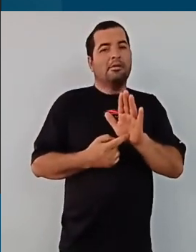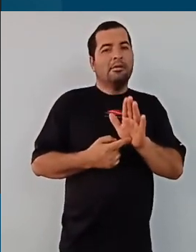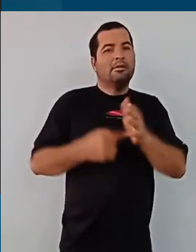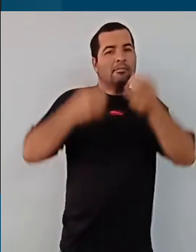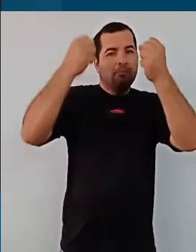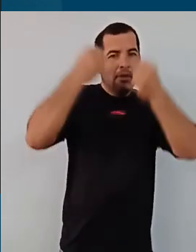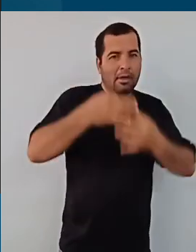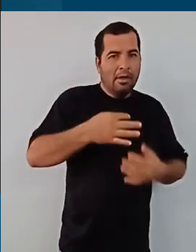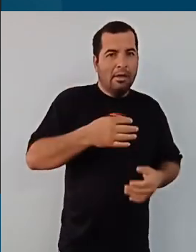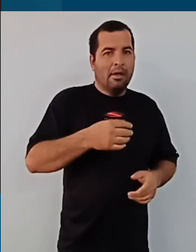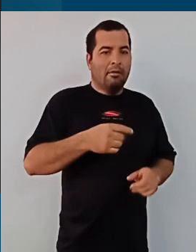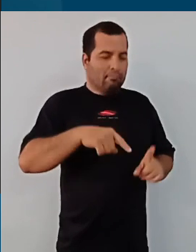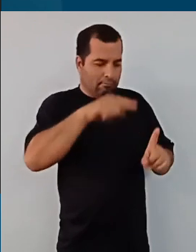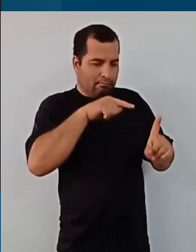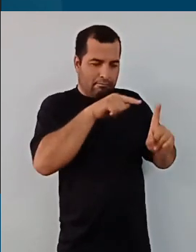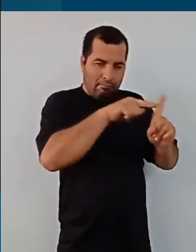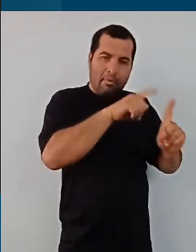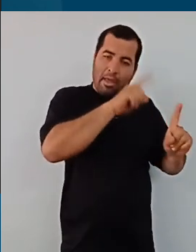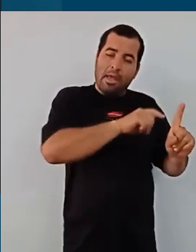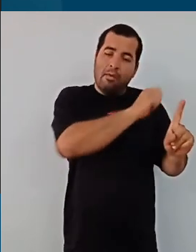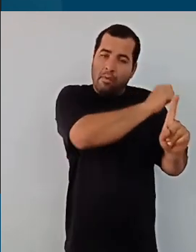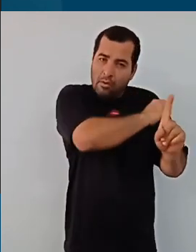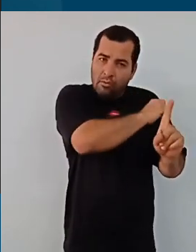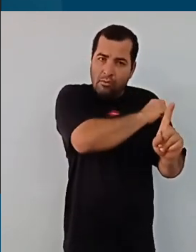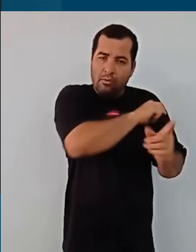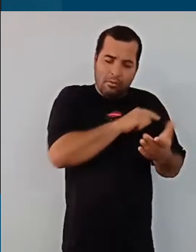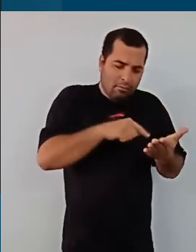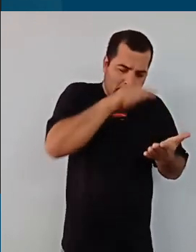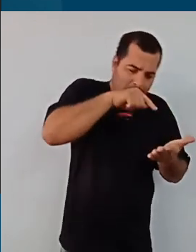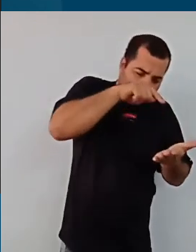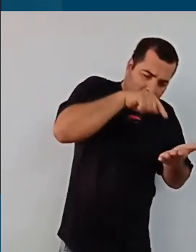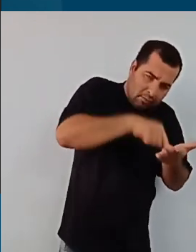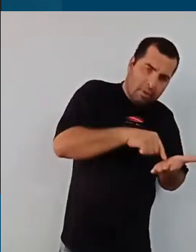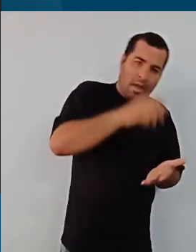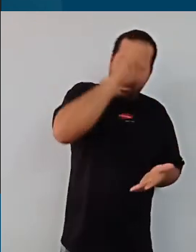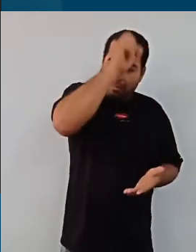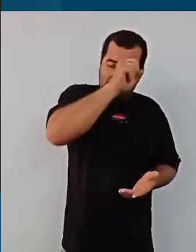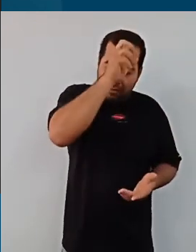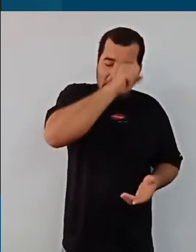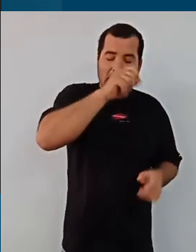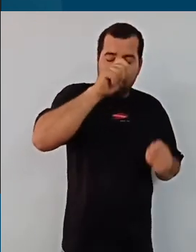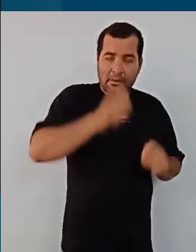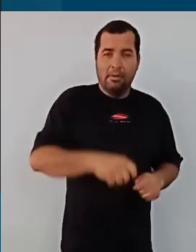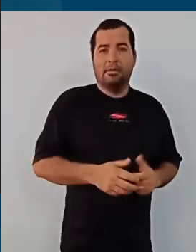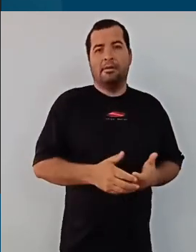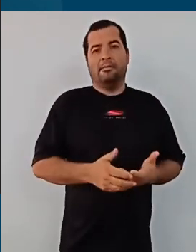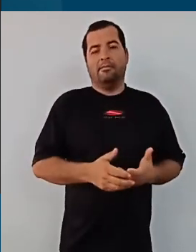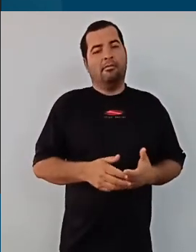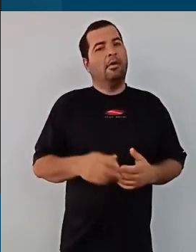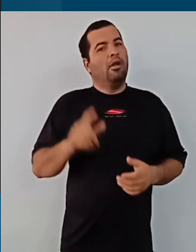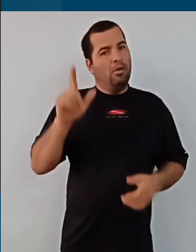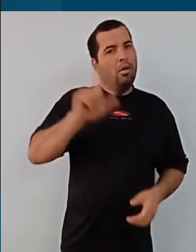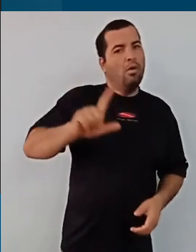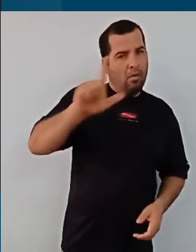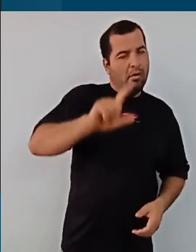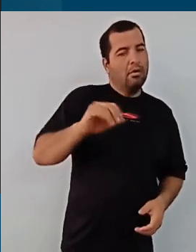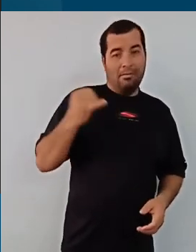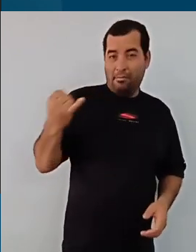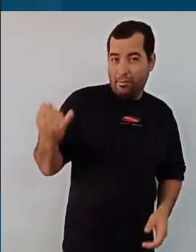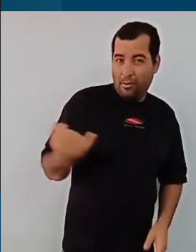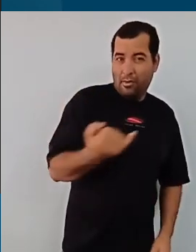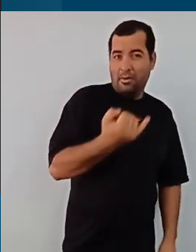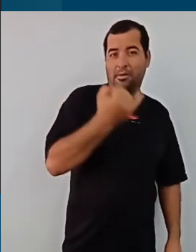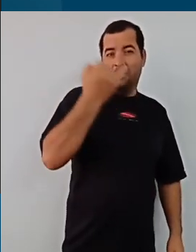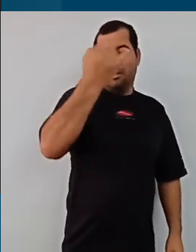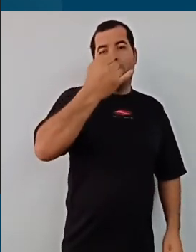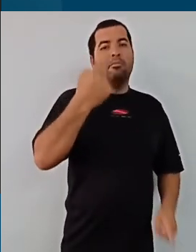o estudante tem que ser o centro da aprendizagem. Essa lógica que você traz, ela é extremamente importante, porque, na verdade, ele